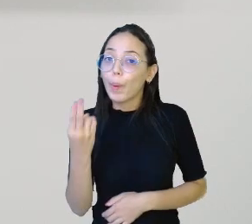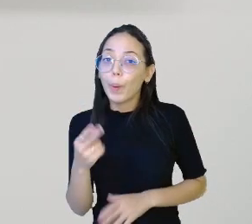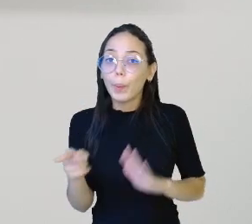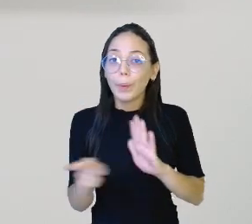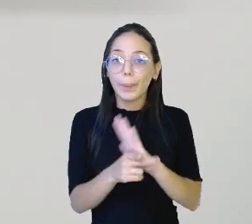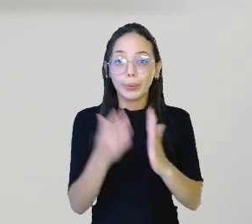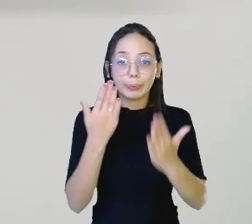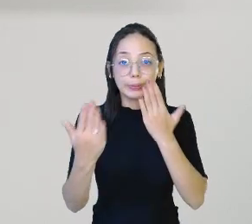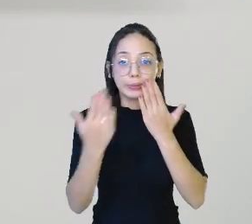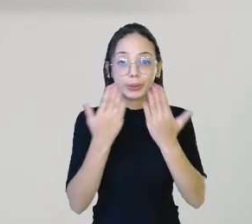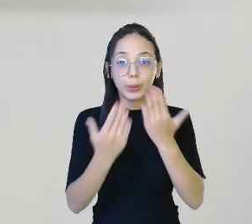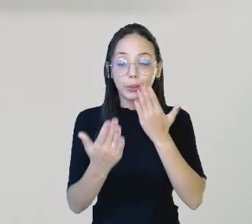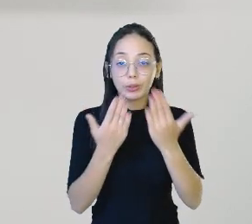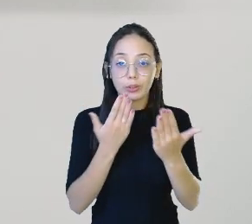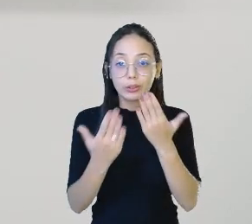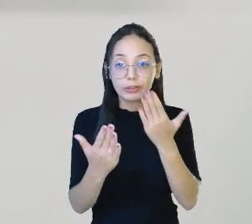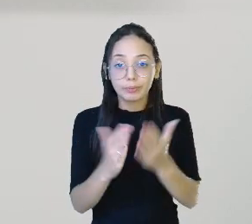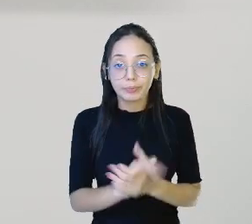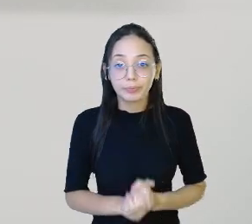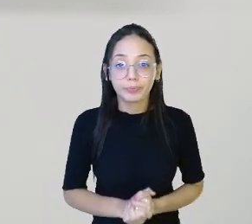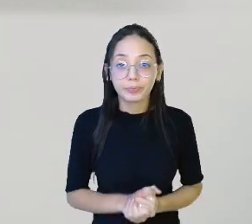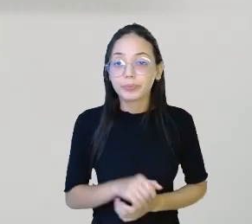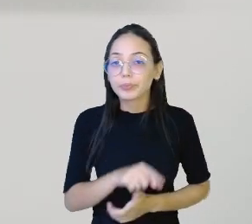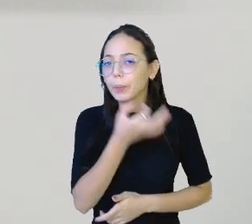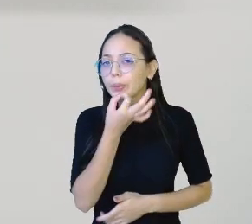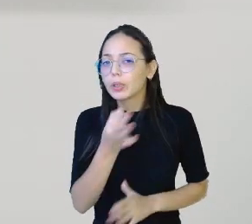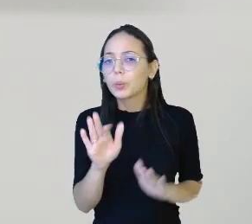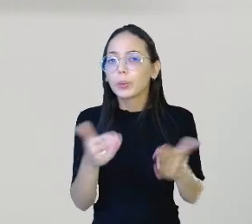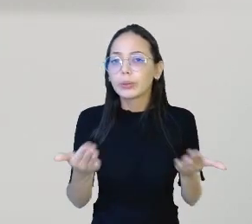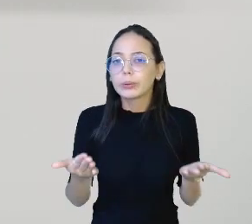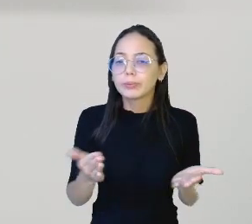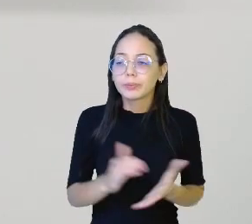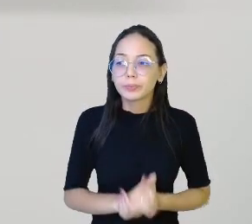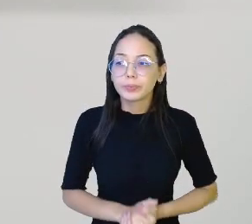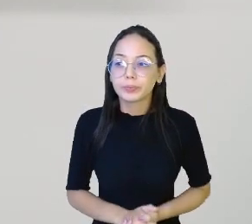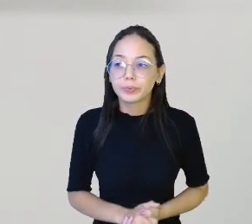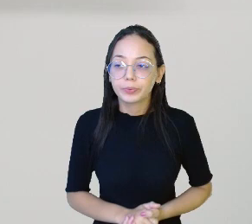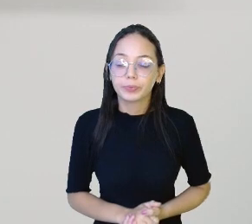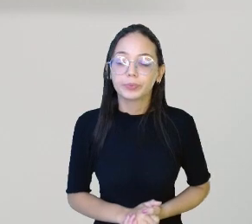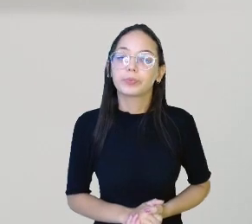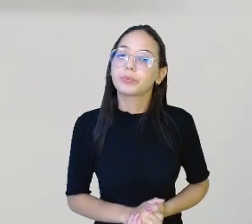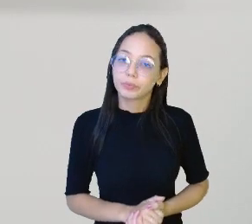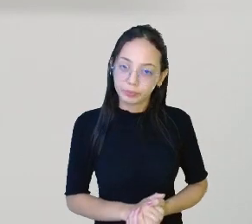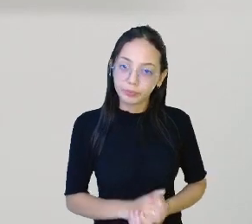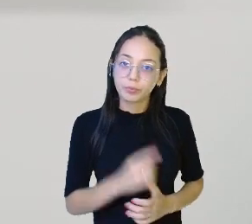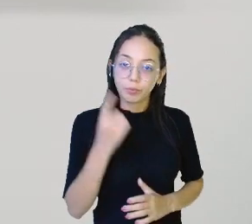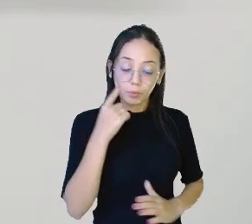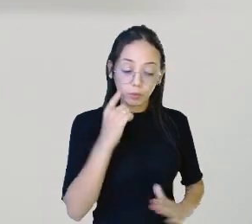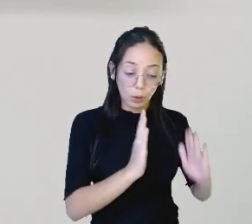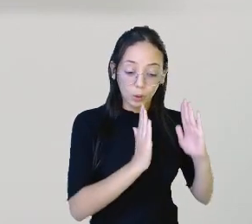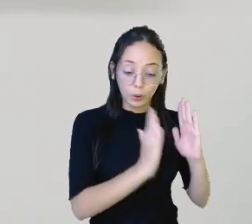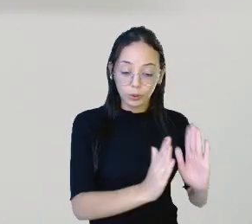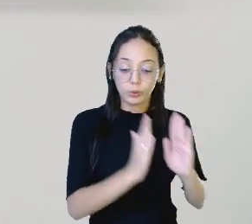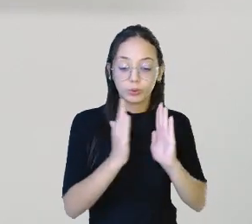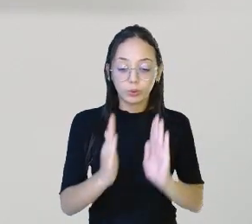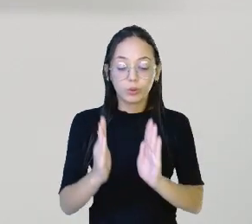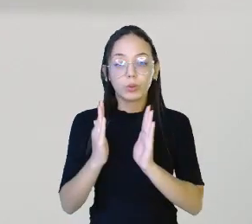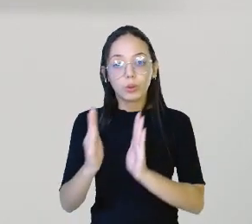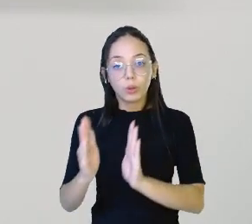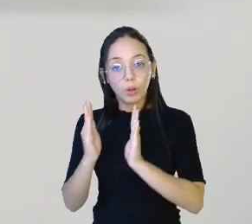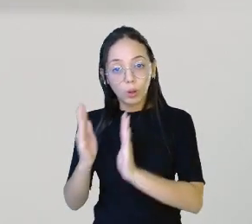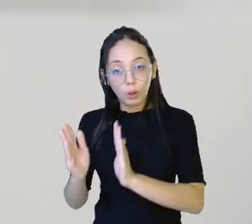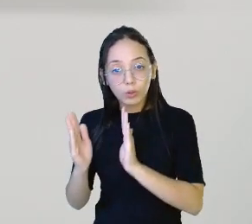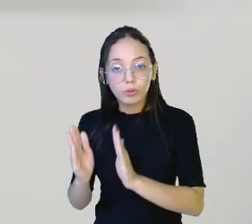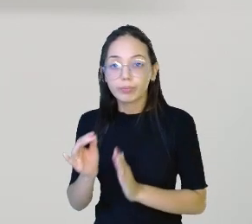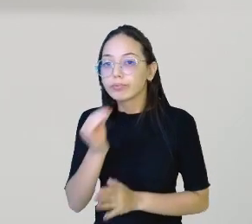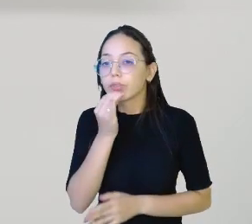tempo psicológico? Vamos ver o que é que você acha. No tempo cronológico, não é? Um